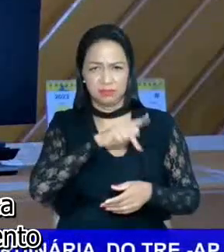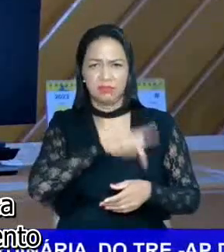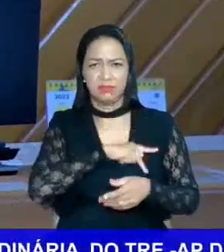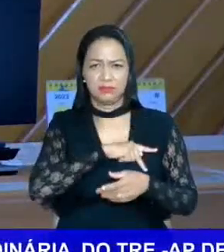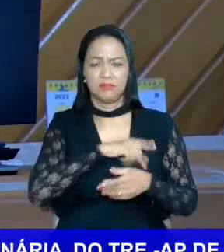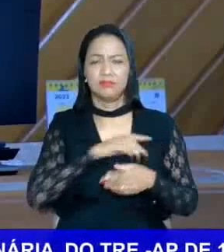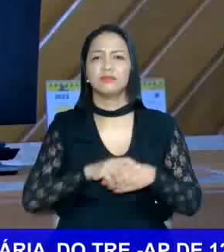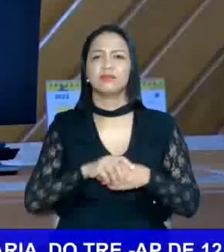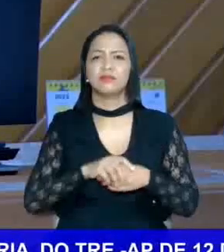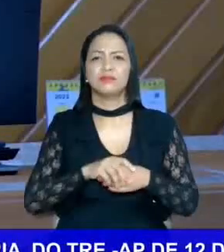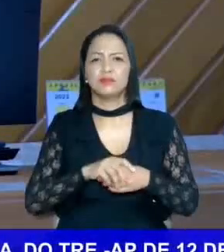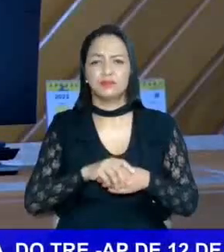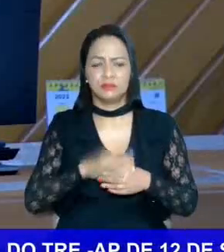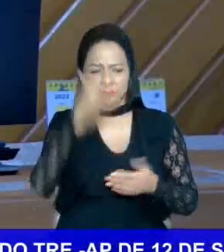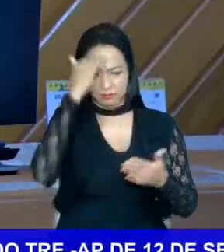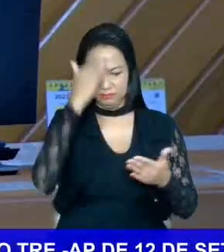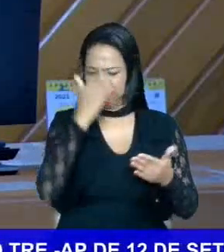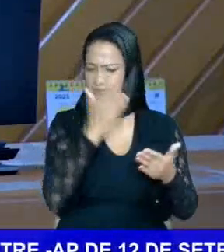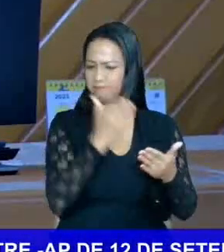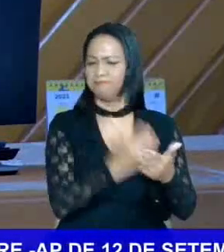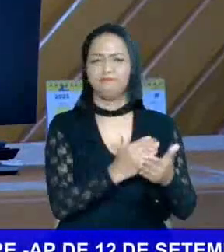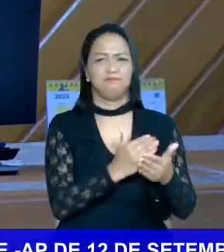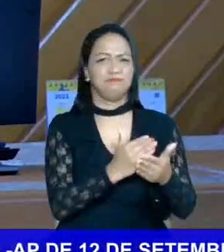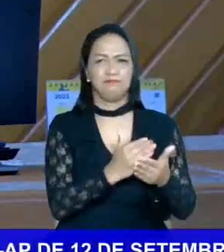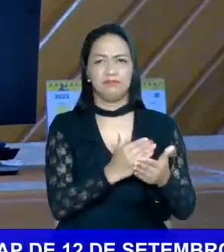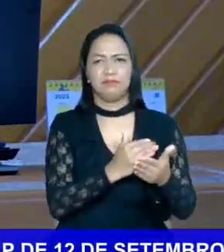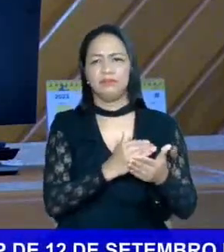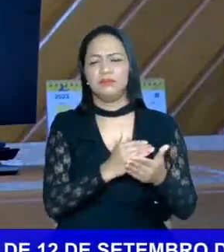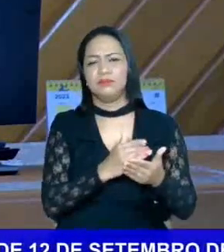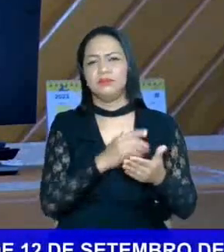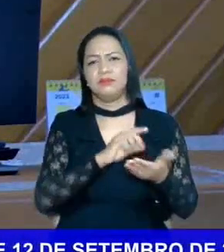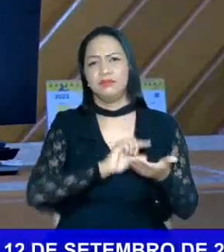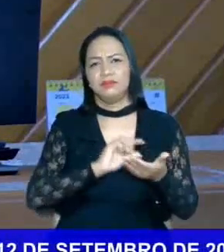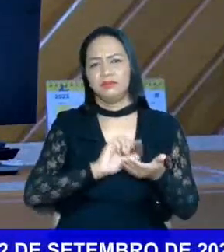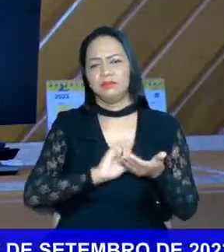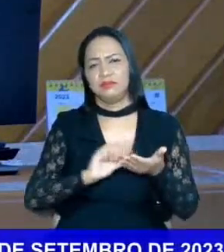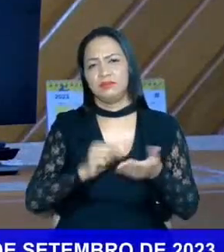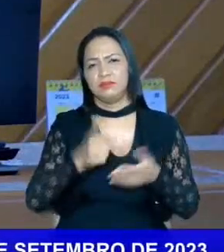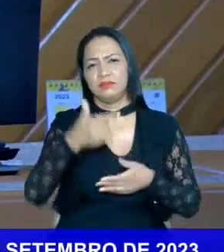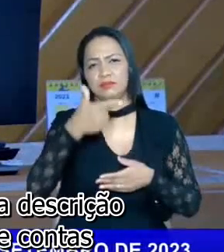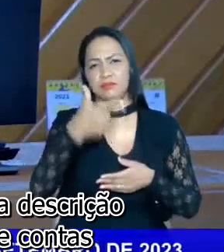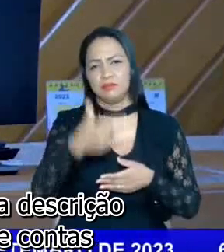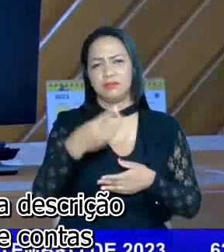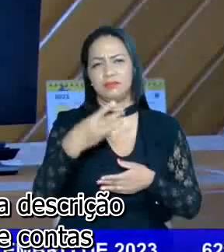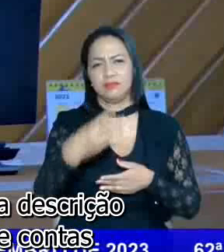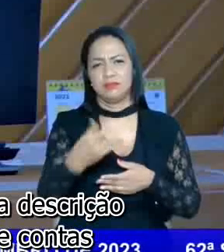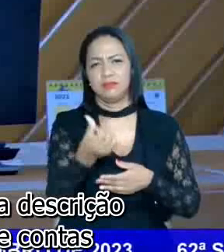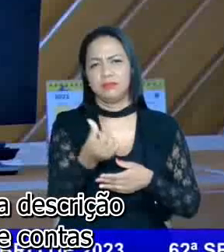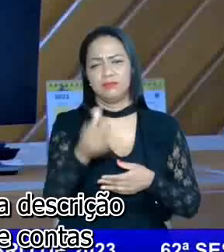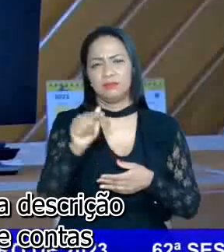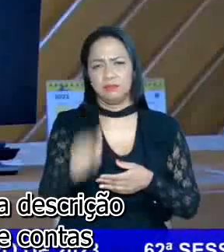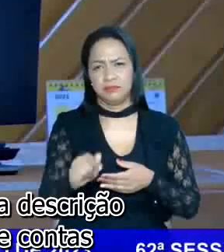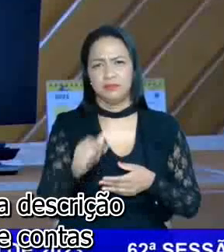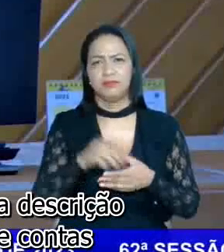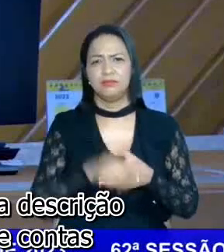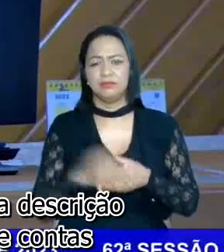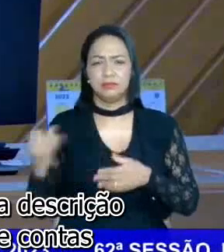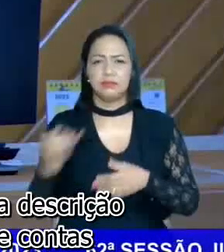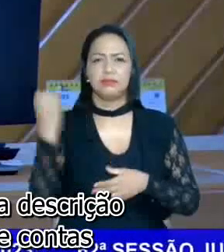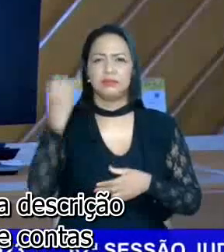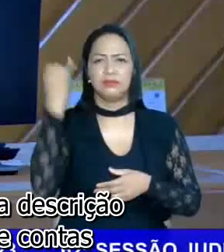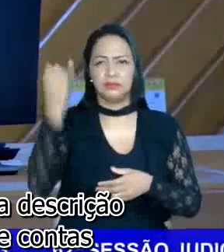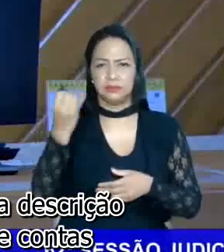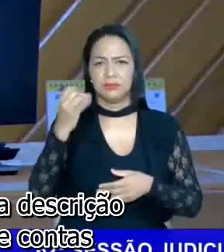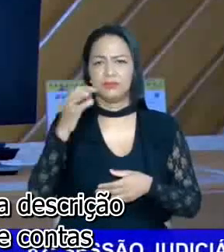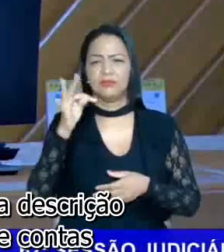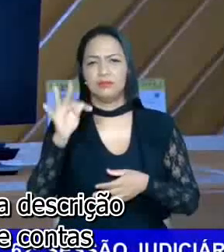situação, e seja o descumprimento do artigo 60 da Resolução 23.607, além de importante precedente